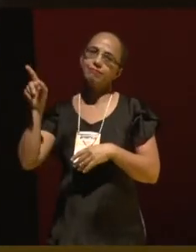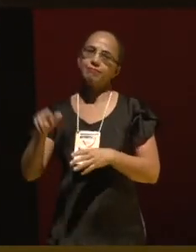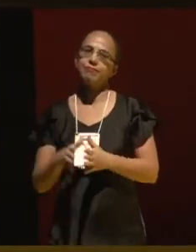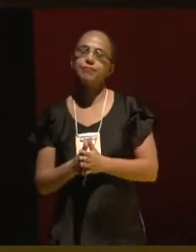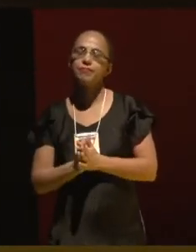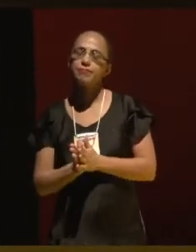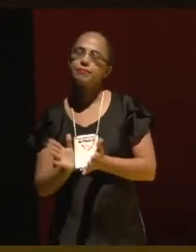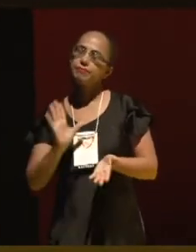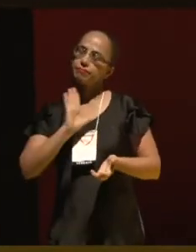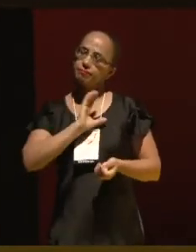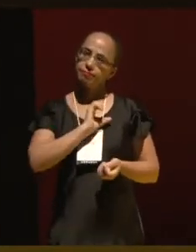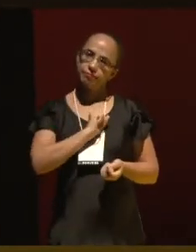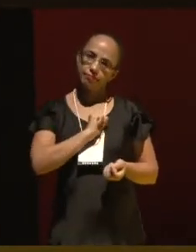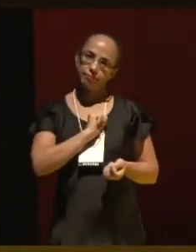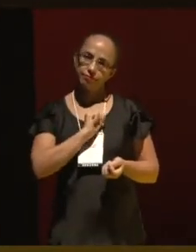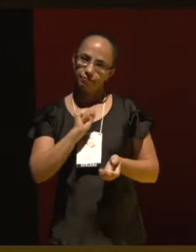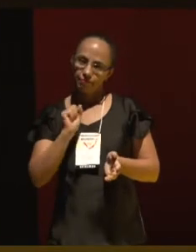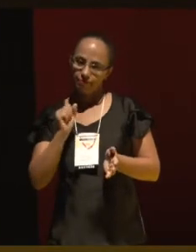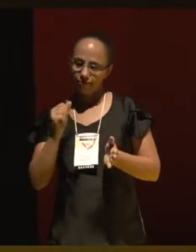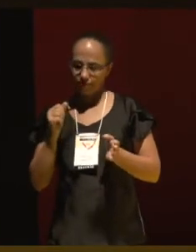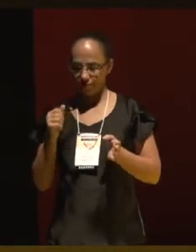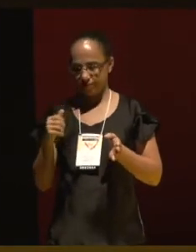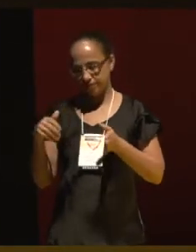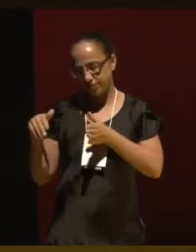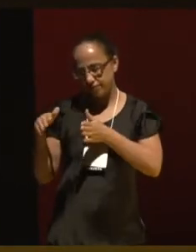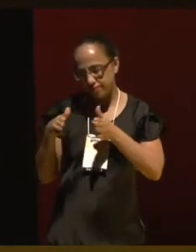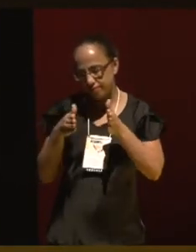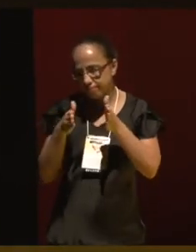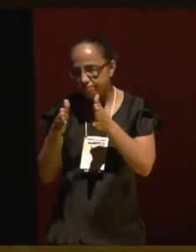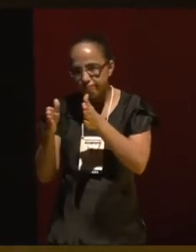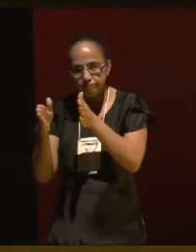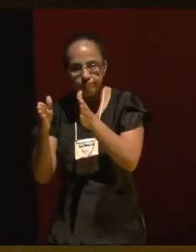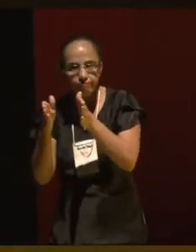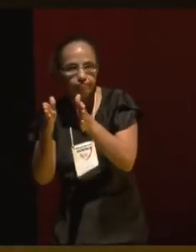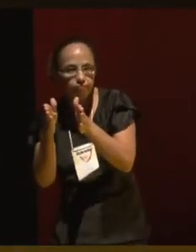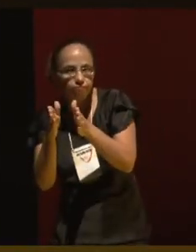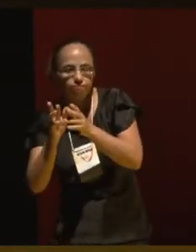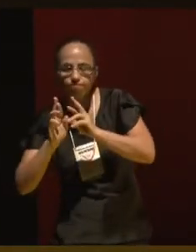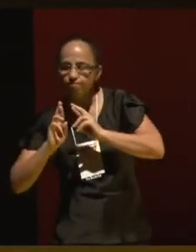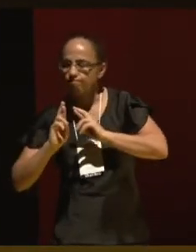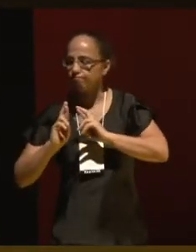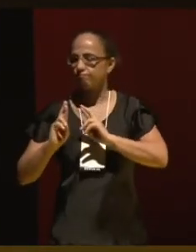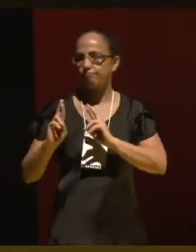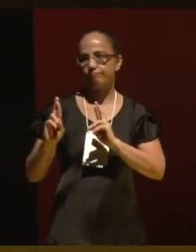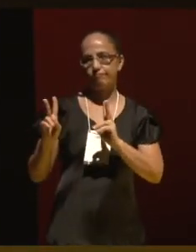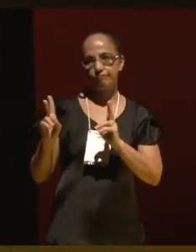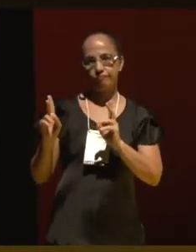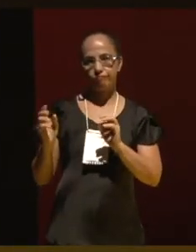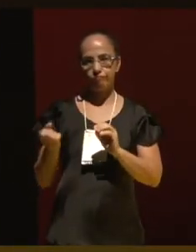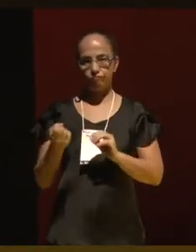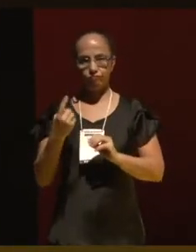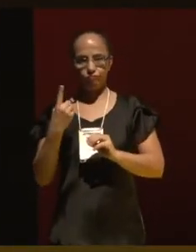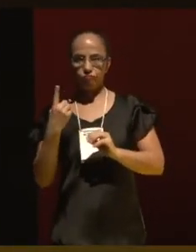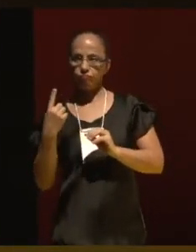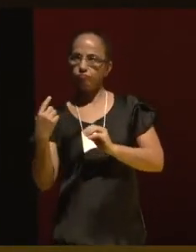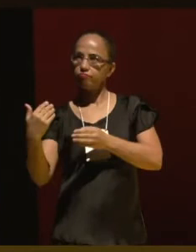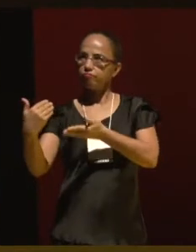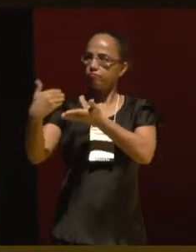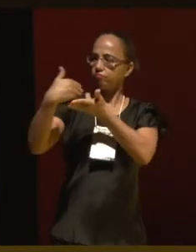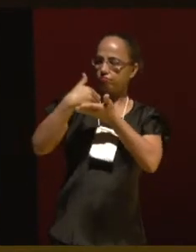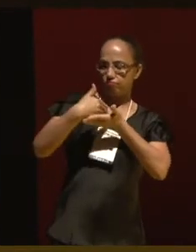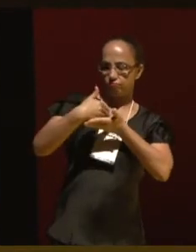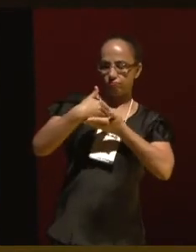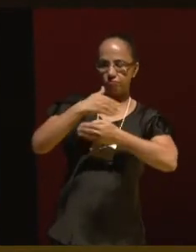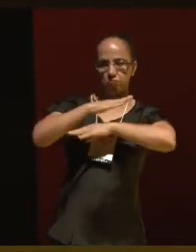O amor se abre caminhos inesperados. O amor entra pelas janelas, entra